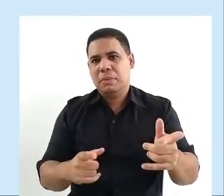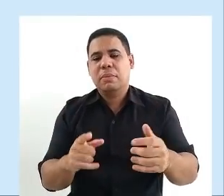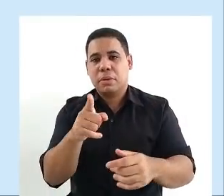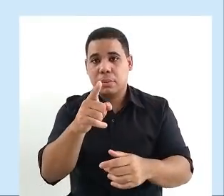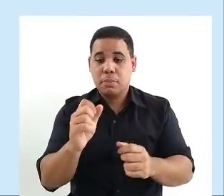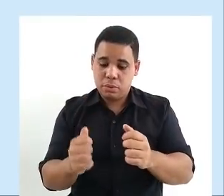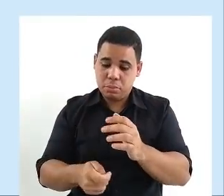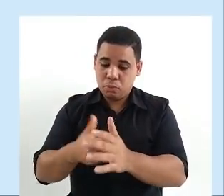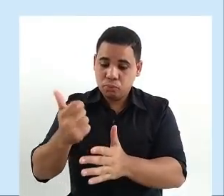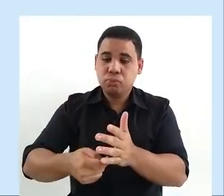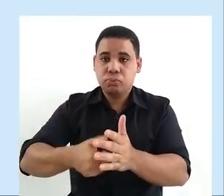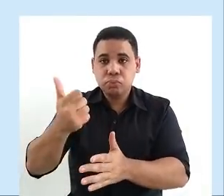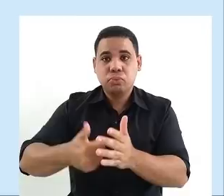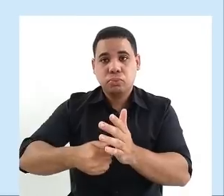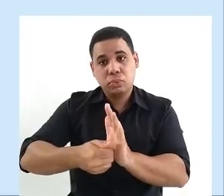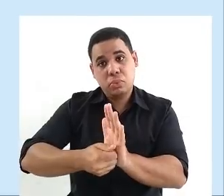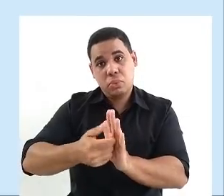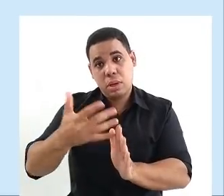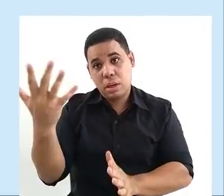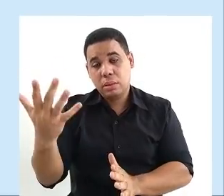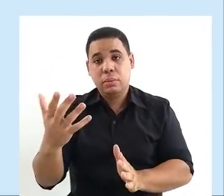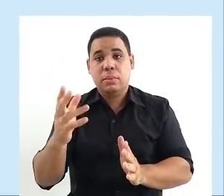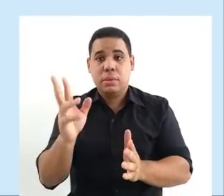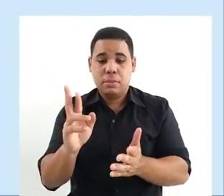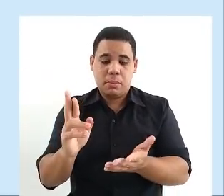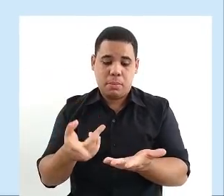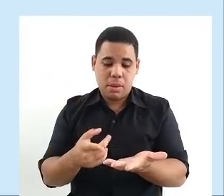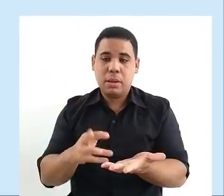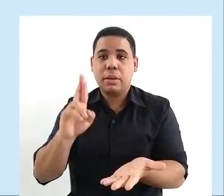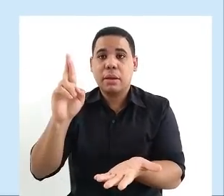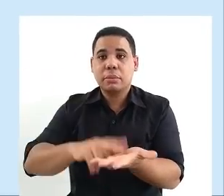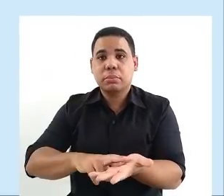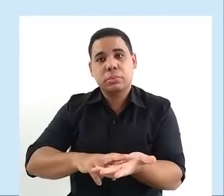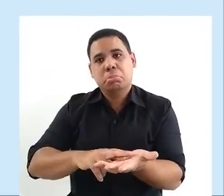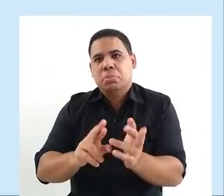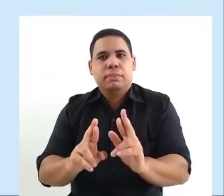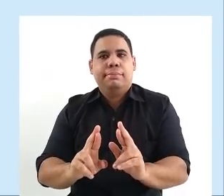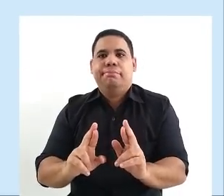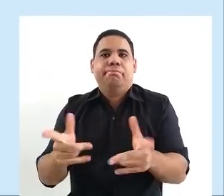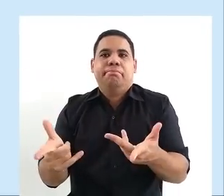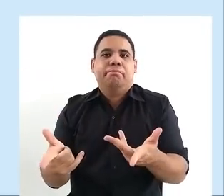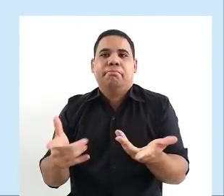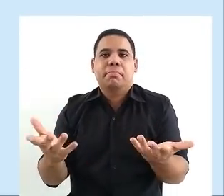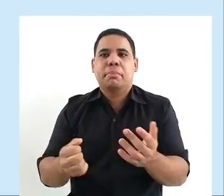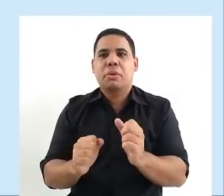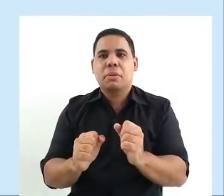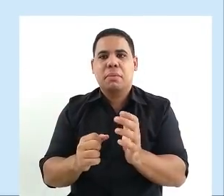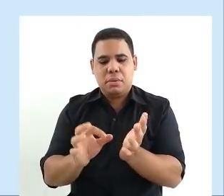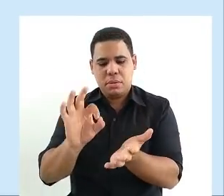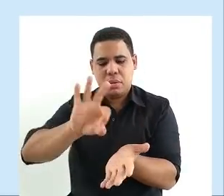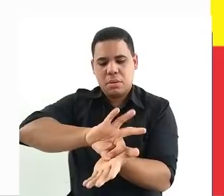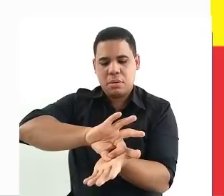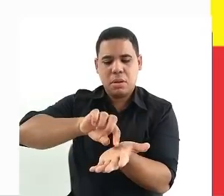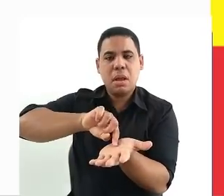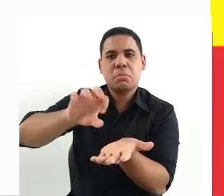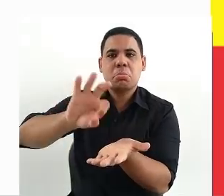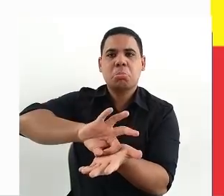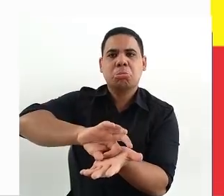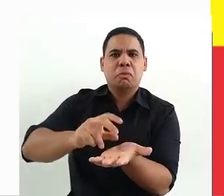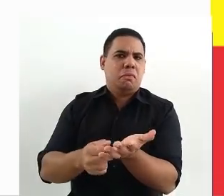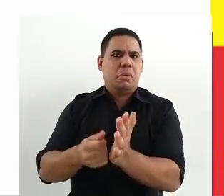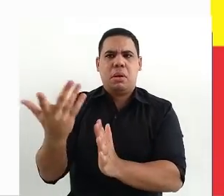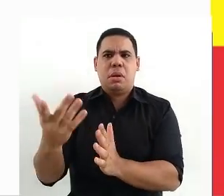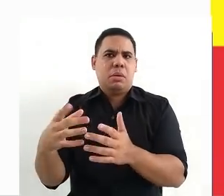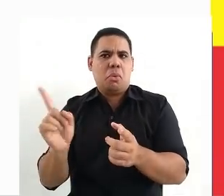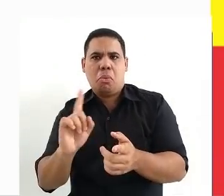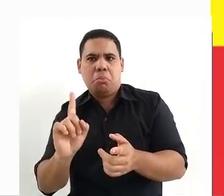um dado e cair qualquer número, a qualquer momento ele se repetir ou não. Isso aí é um experimento aleatório. Agora vamos para o